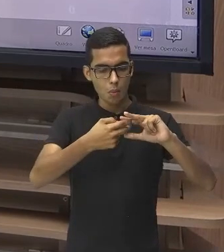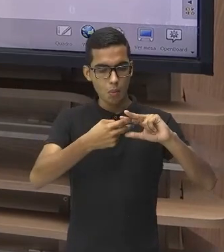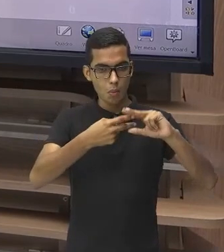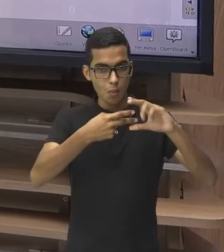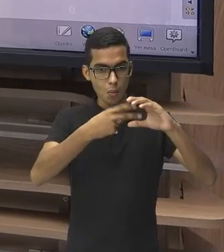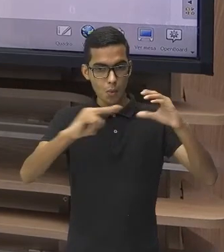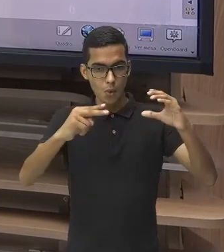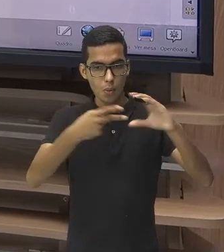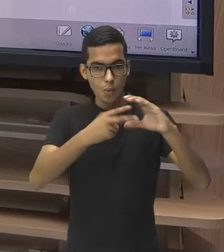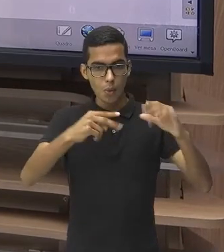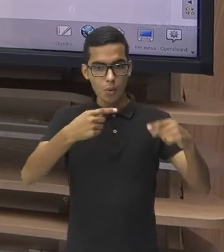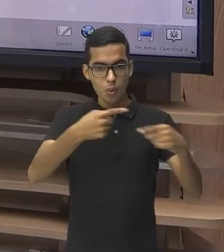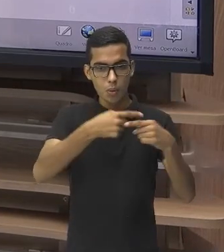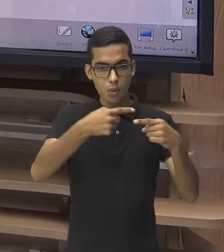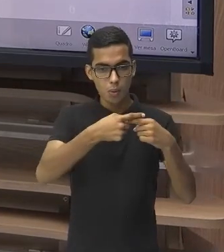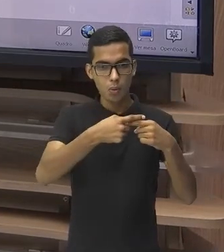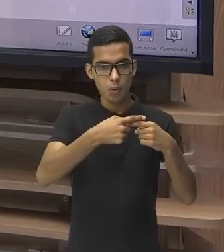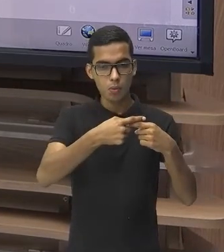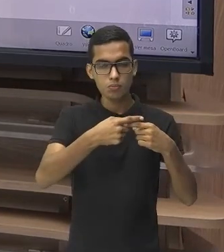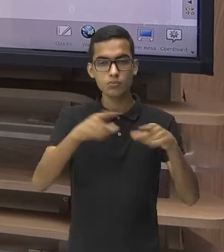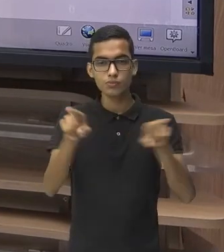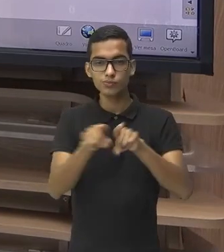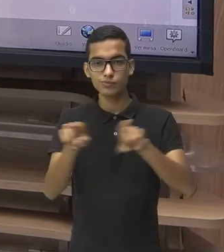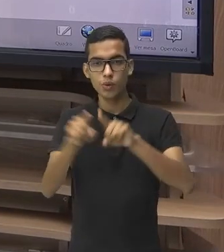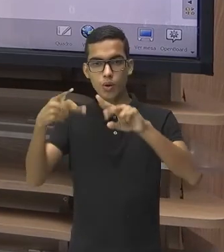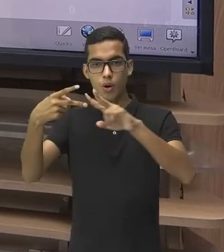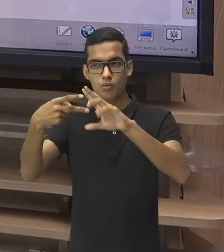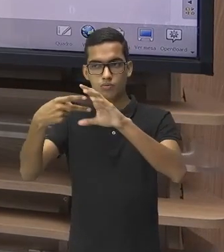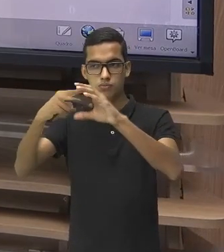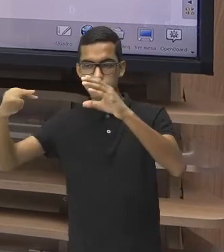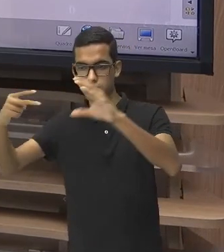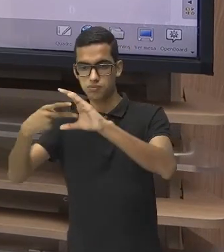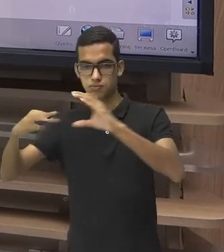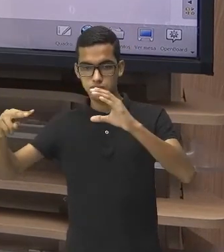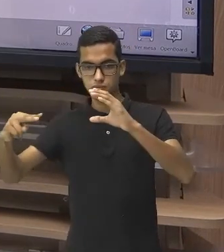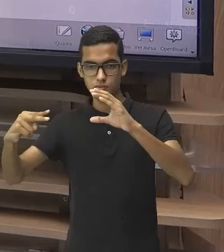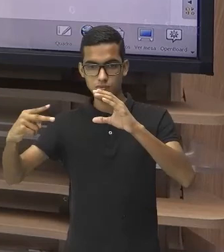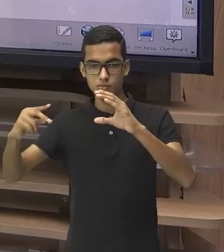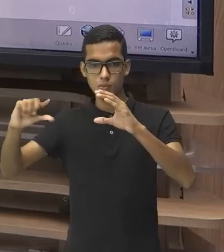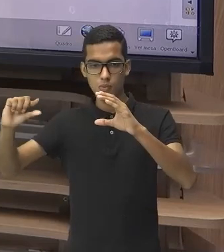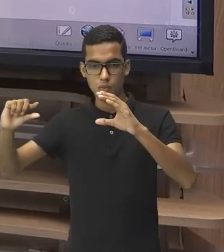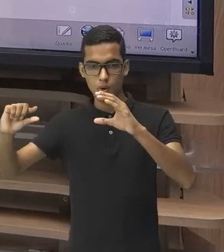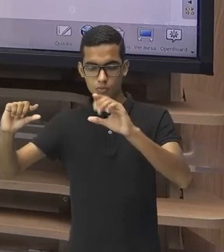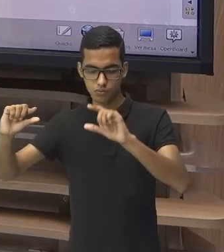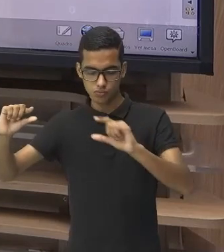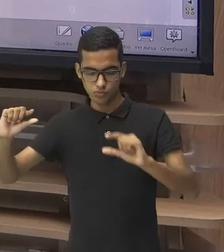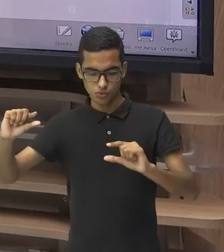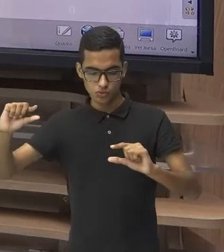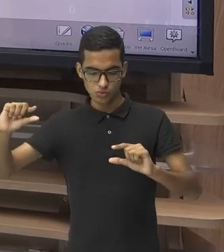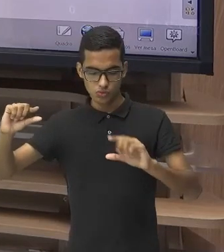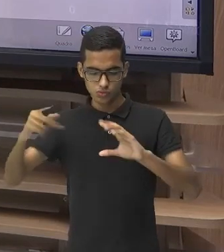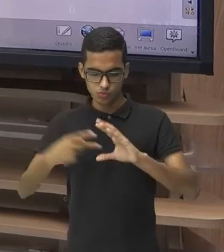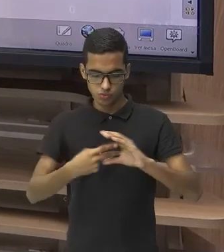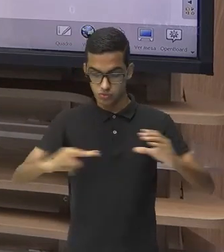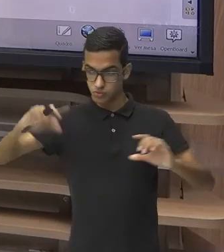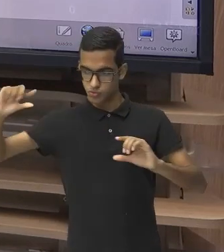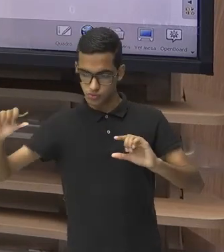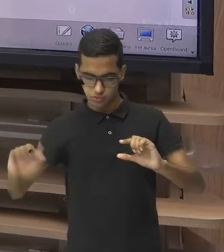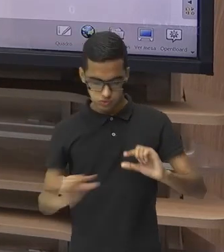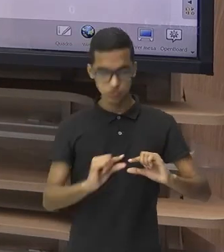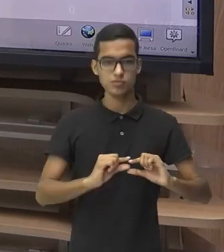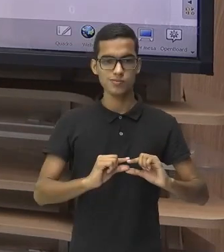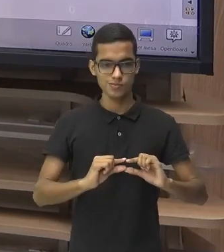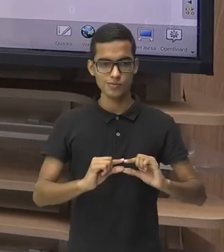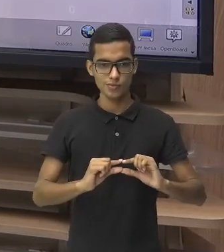2, essa quebra, trouxe esse fragmento para o par de cromossomos 1. Então, quando acontece essa troca em